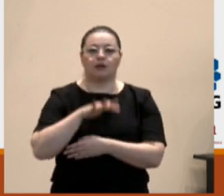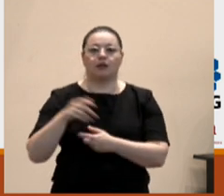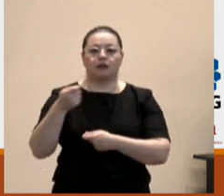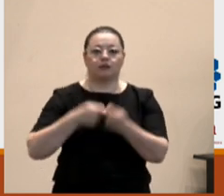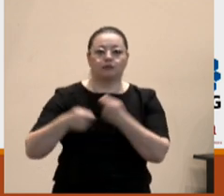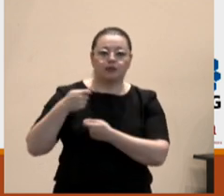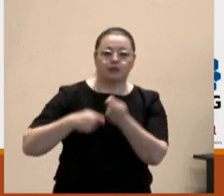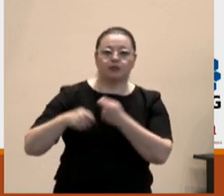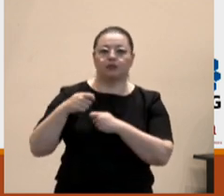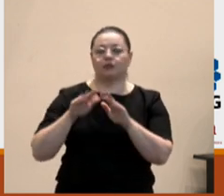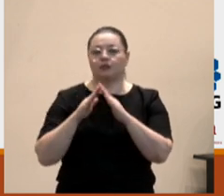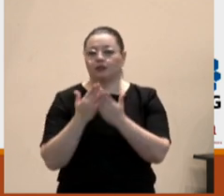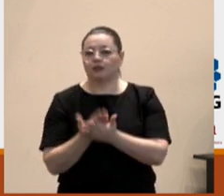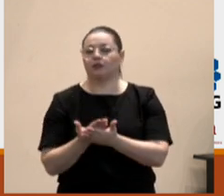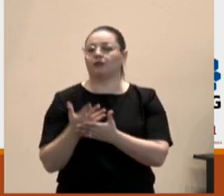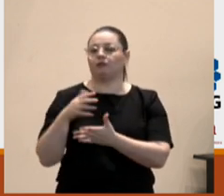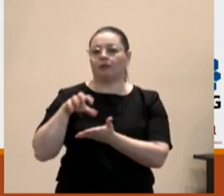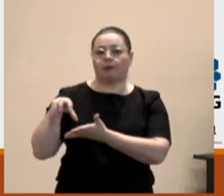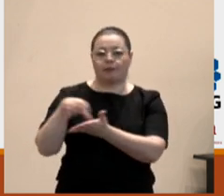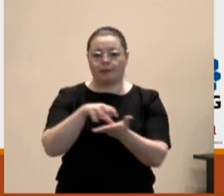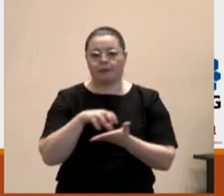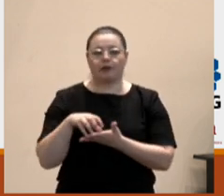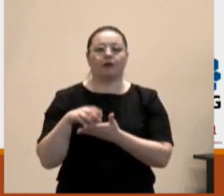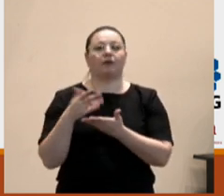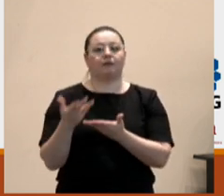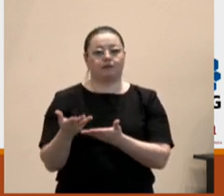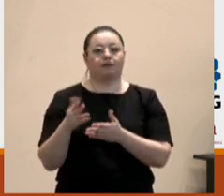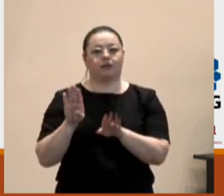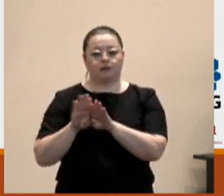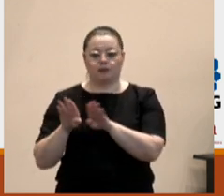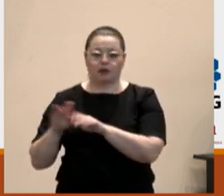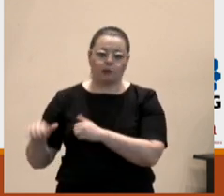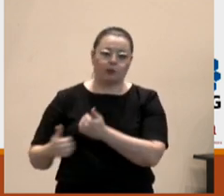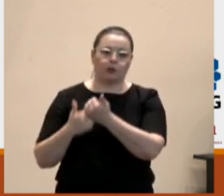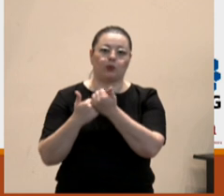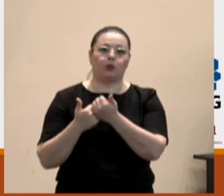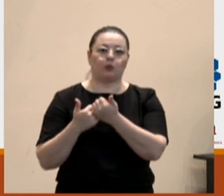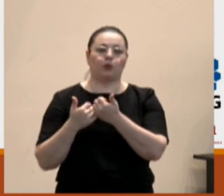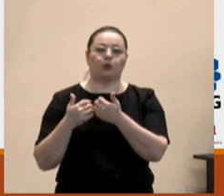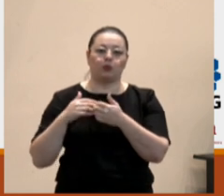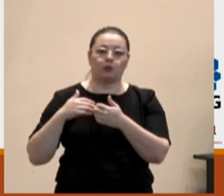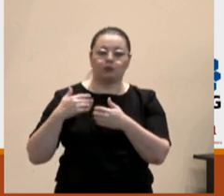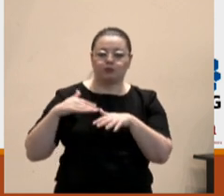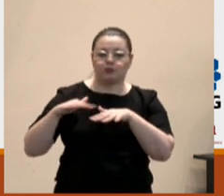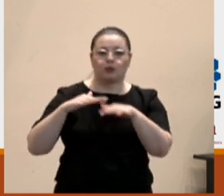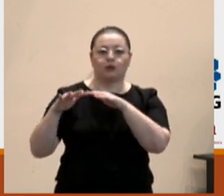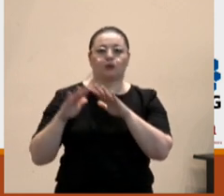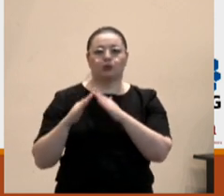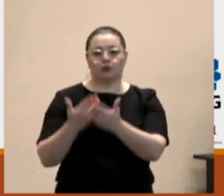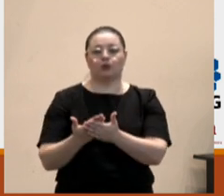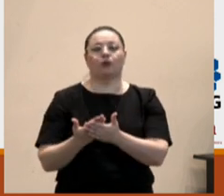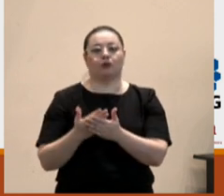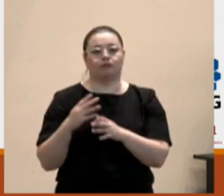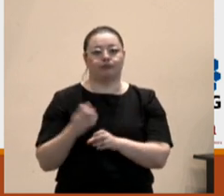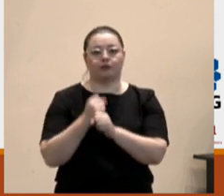Secretaria de Educação, unidades administrativas e órgãos de apoio ao transporte escolar, 7,5%. Total, 20%